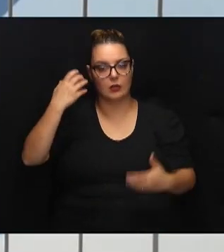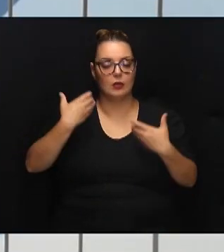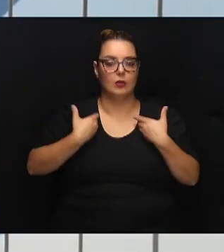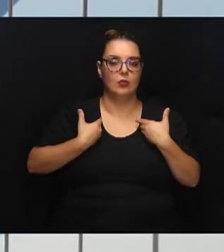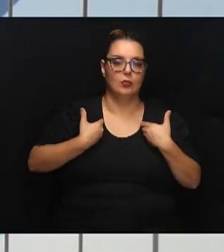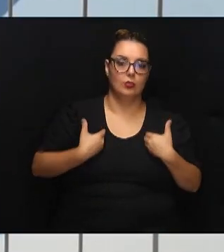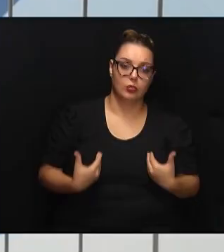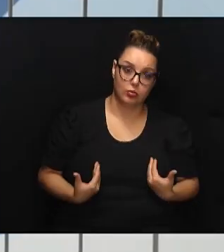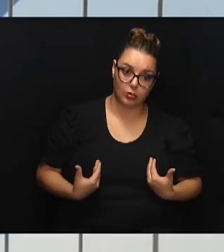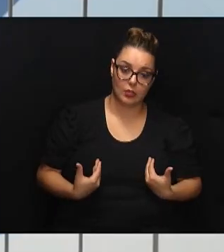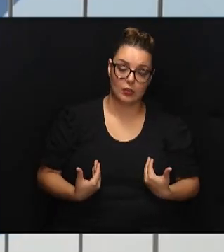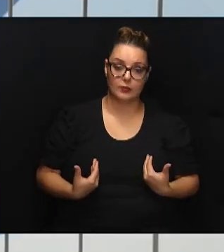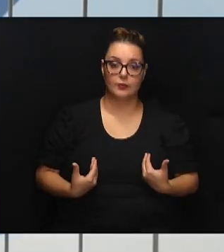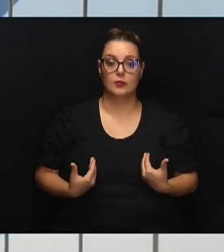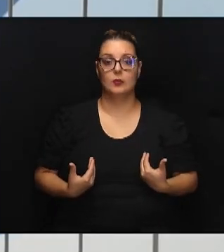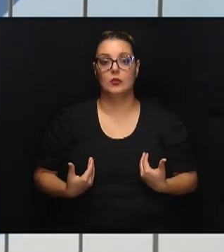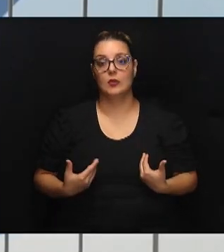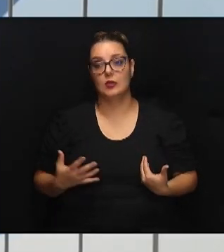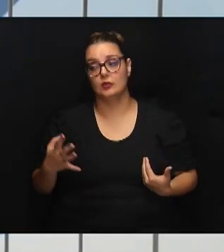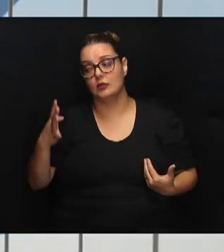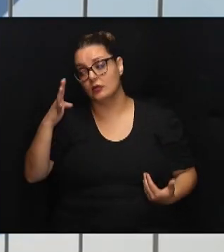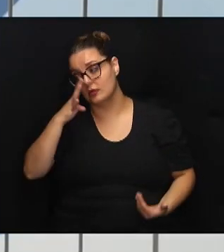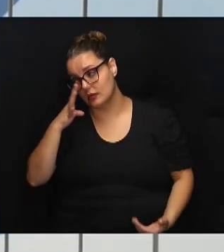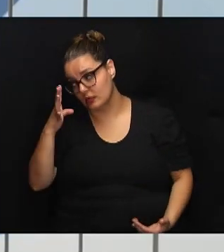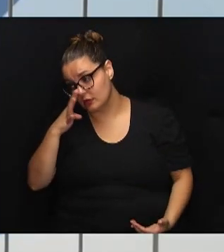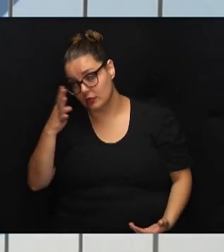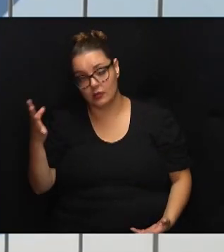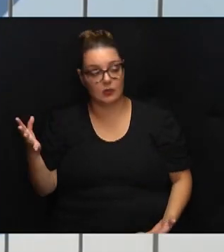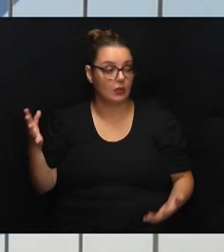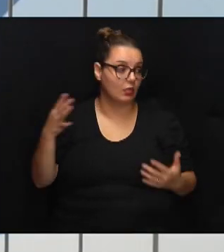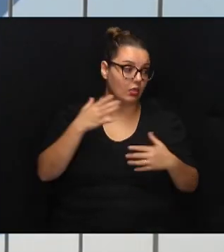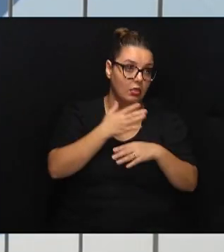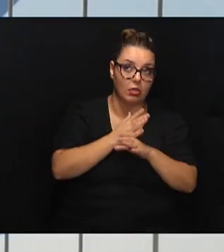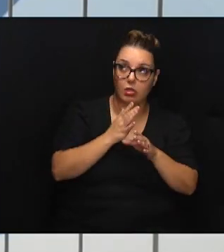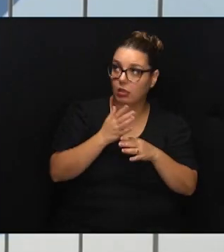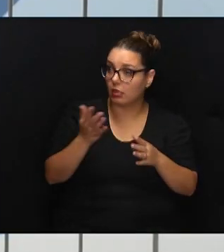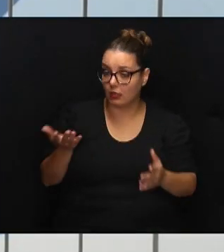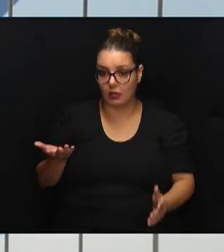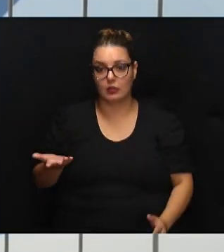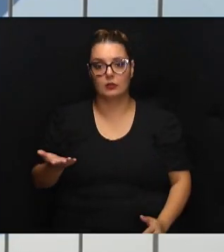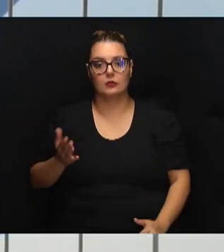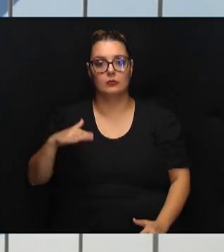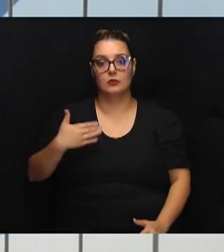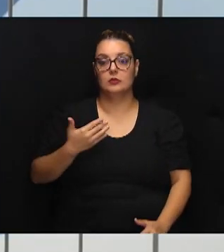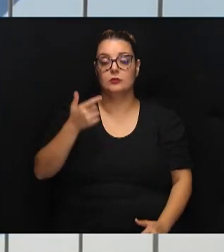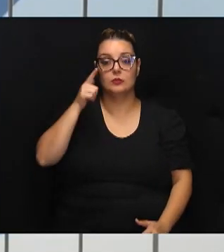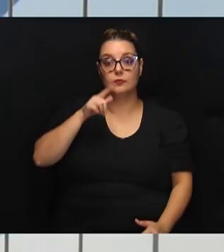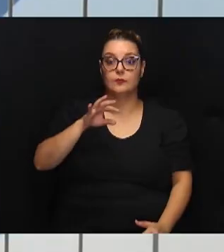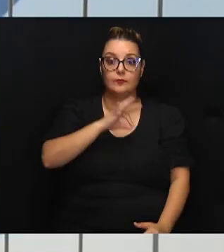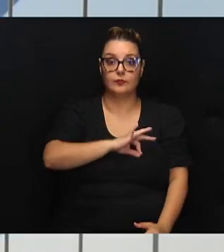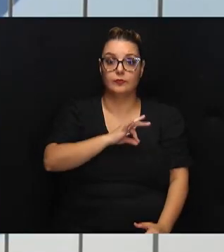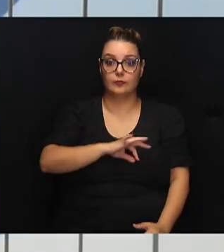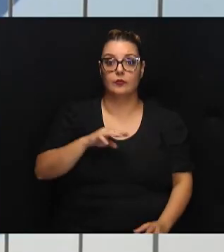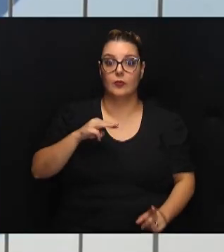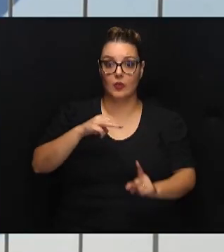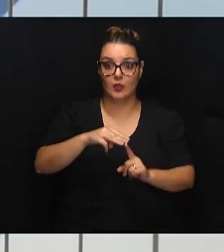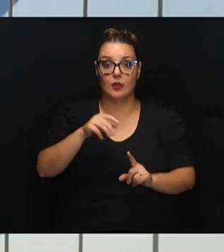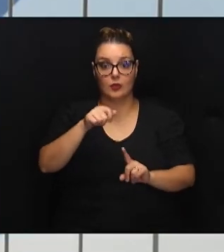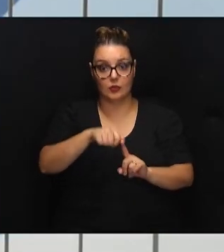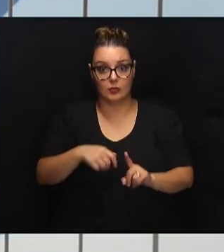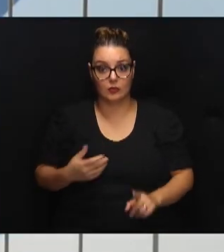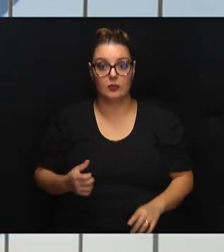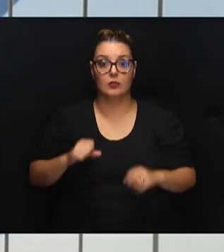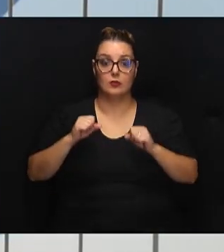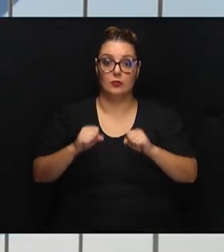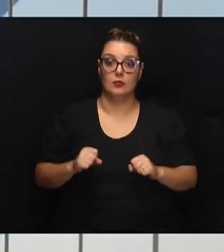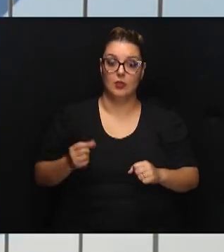cansada. E aí ele começa, às vezes, depois também, quando não consegue aquele salário, aquela meta no mês, pode